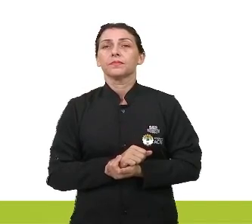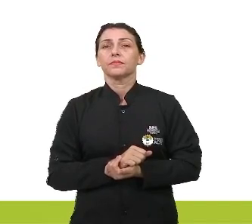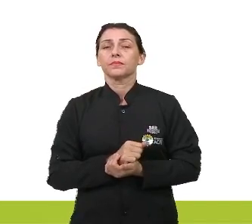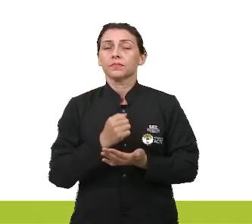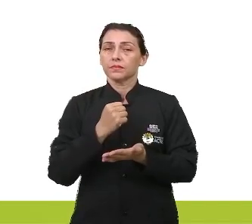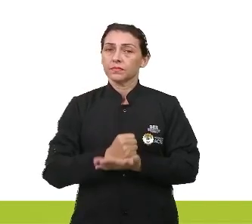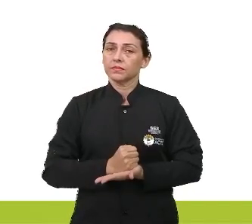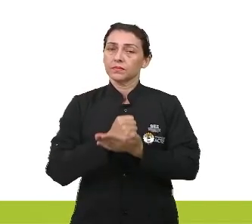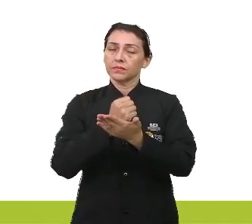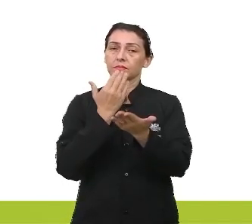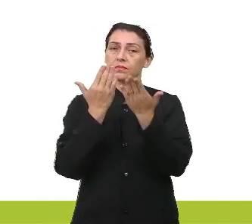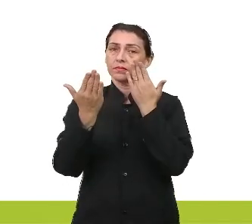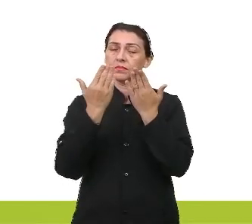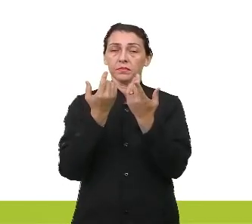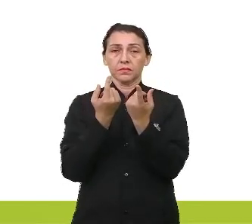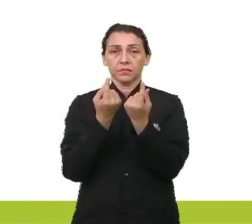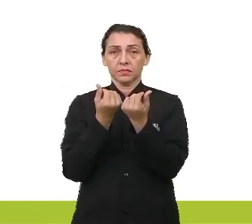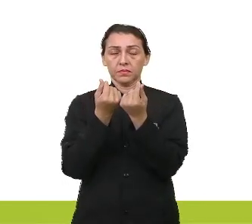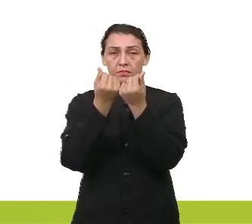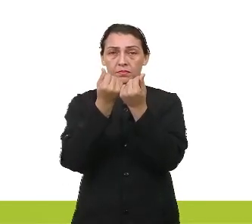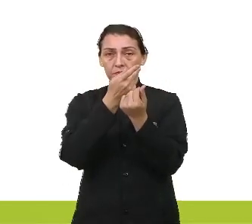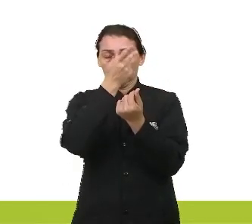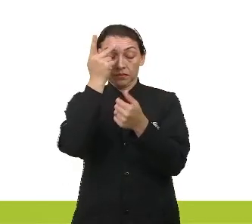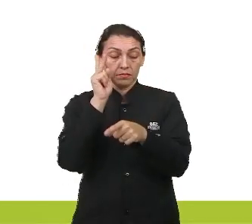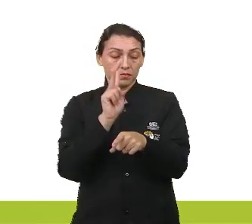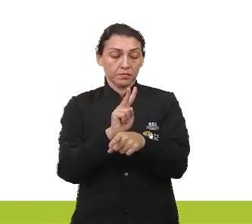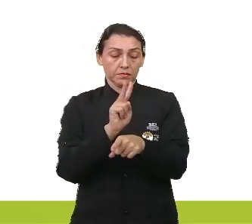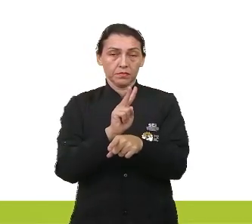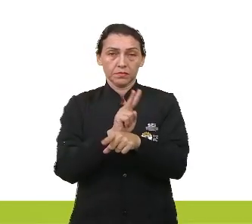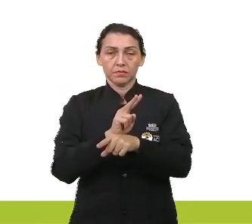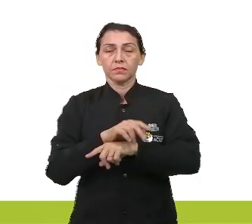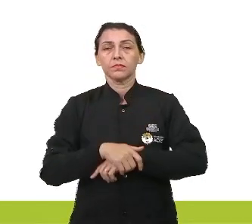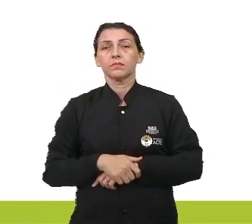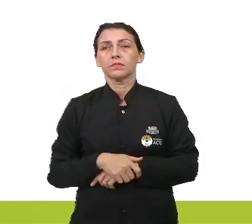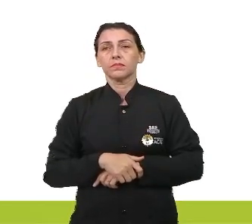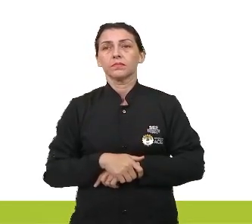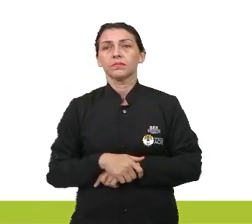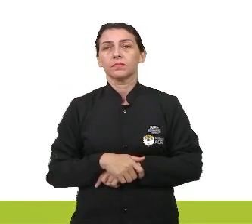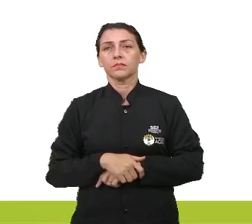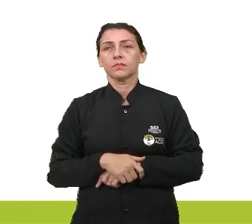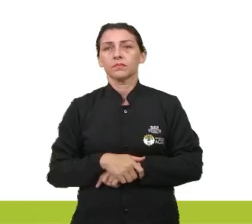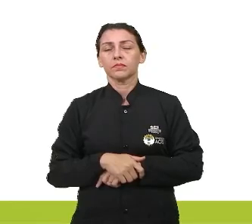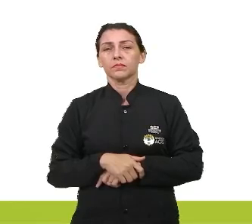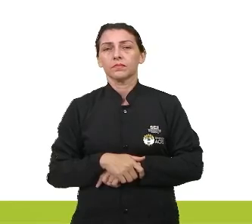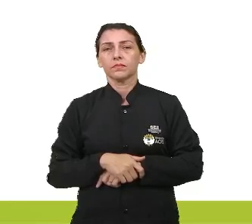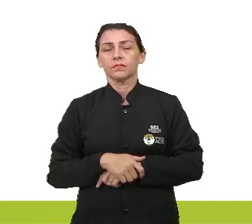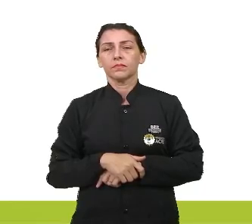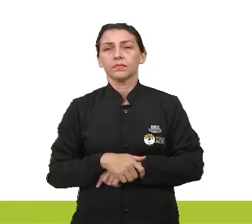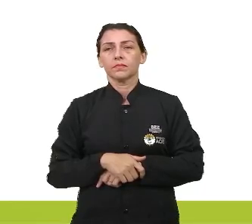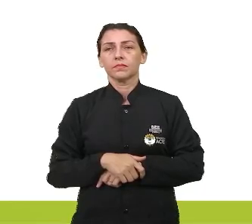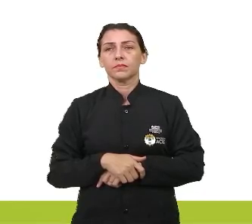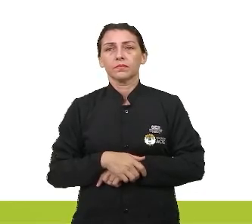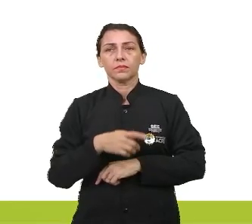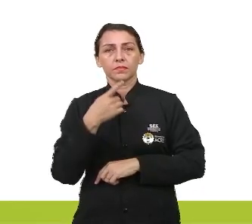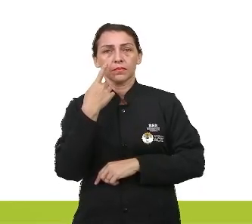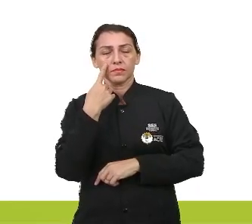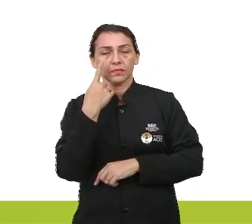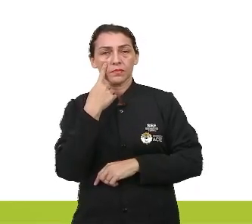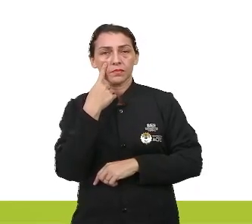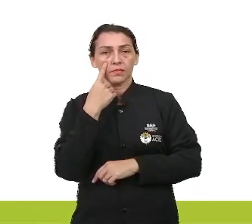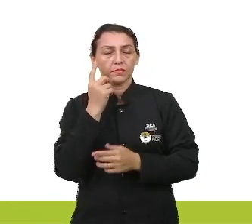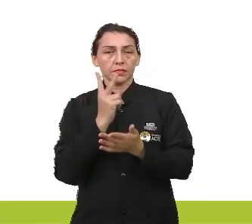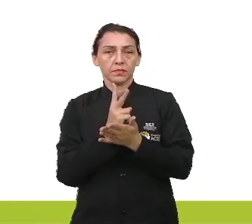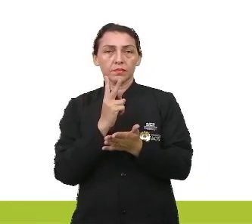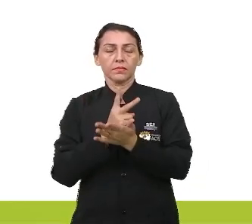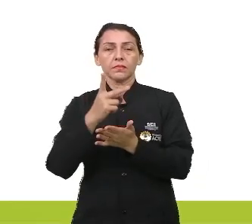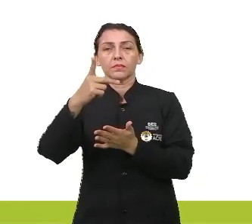apoio psicológico e financeiro às cuidadoras. Então, nós temos aqui a ação. Por meio de, percebam que